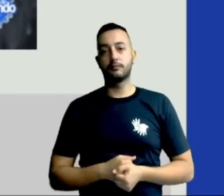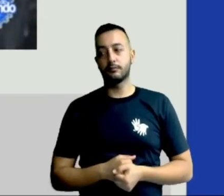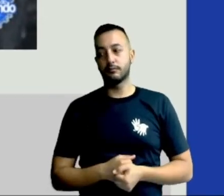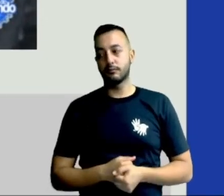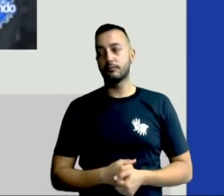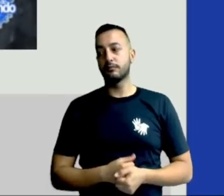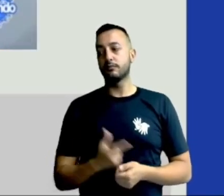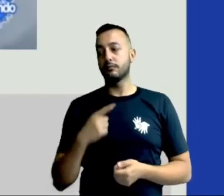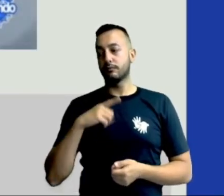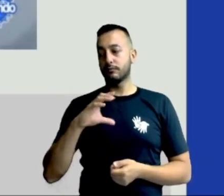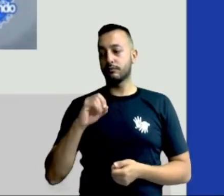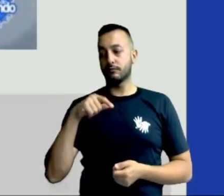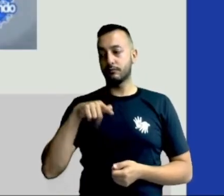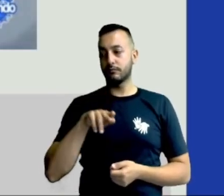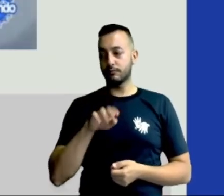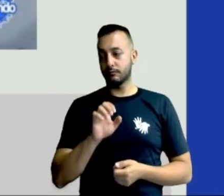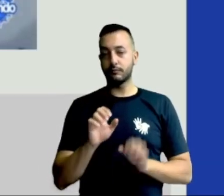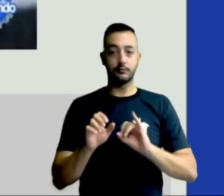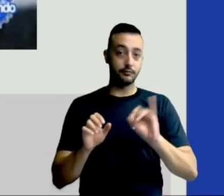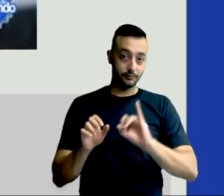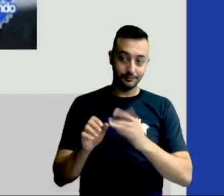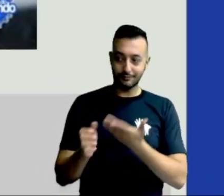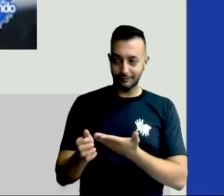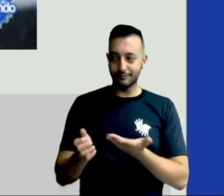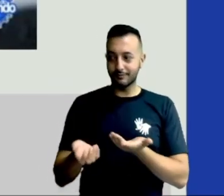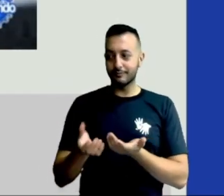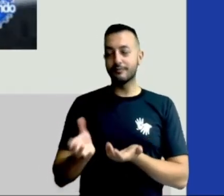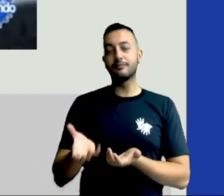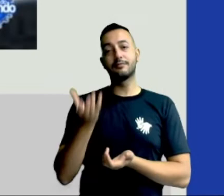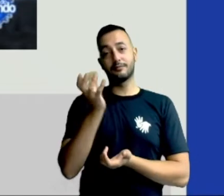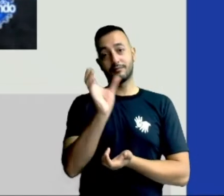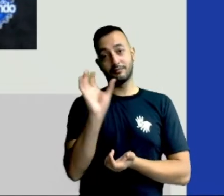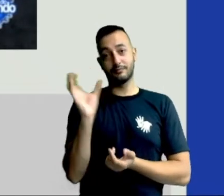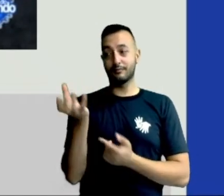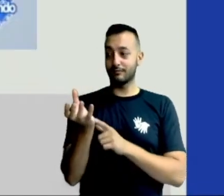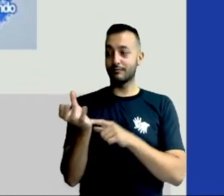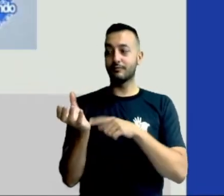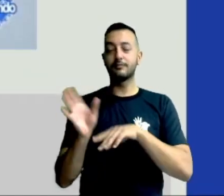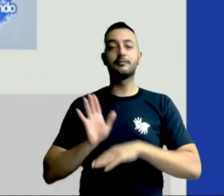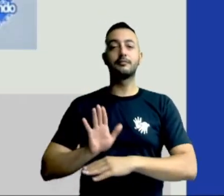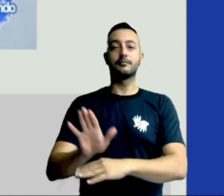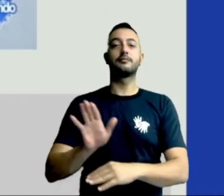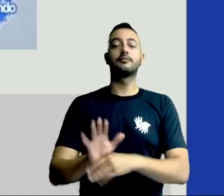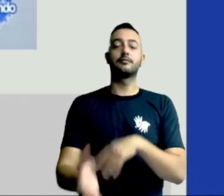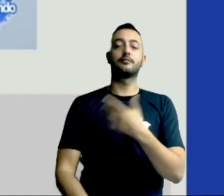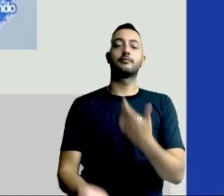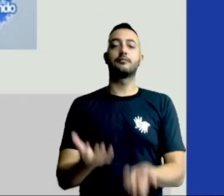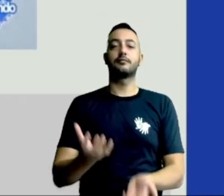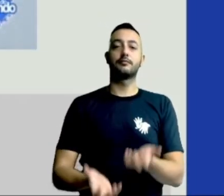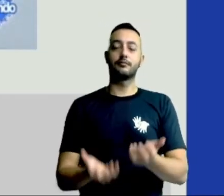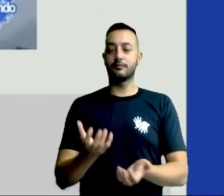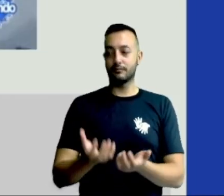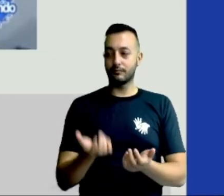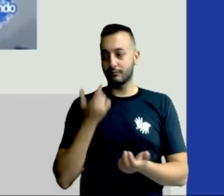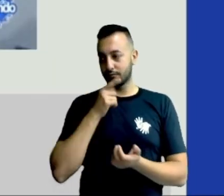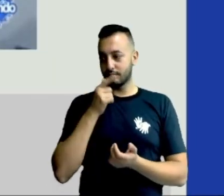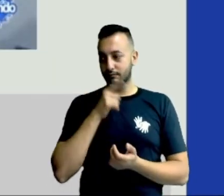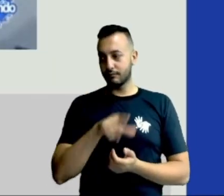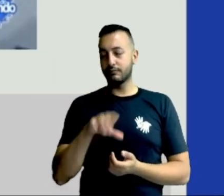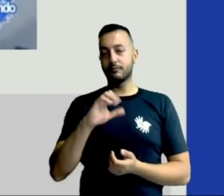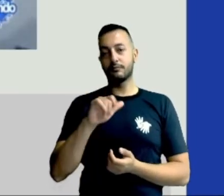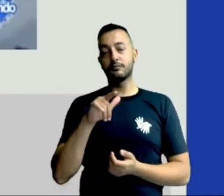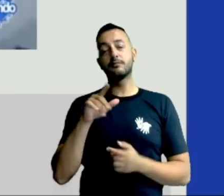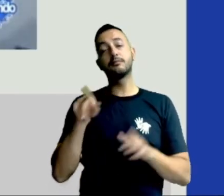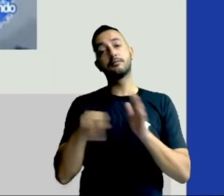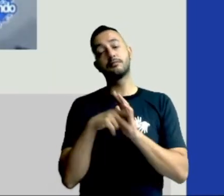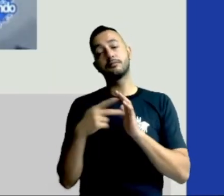Esse aqui é o coque, digam oi para o coque. Ele é o principal combustível que alimenta o forno para onde vai ser levado o calcário. É um derivado